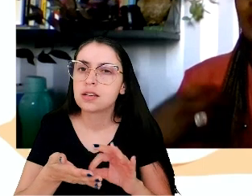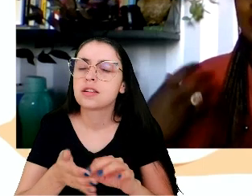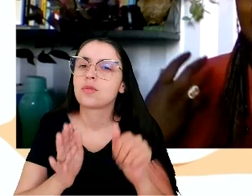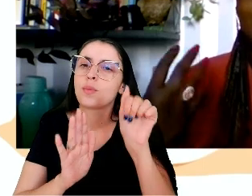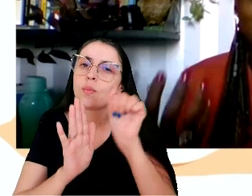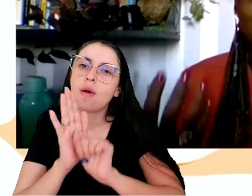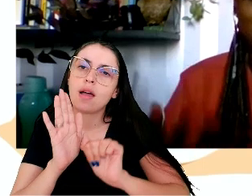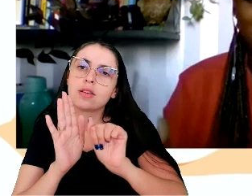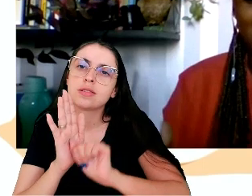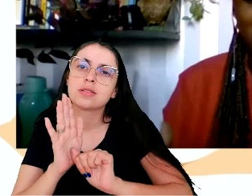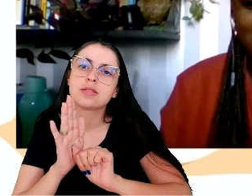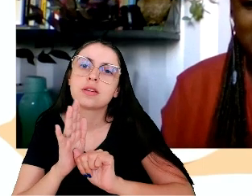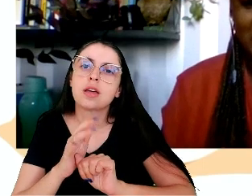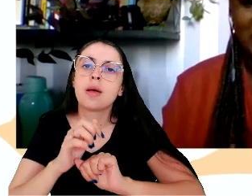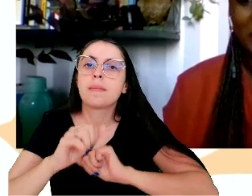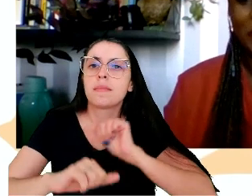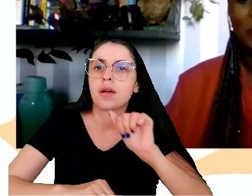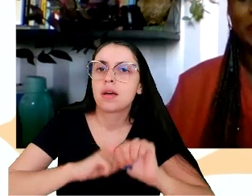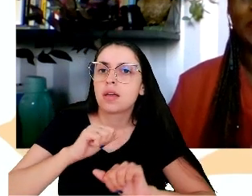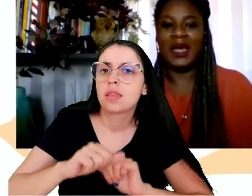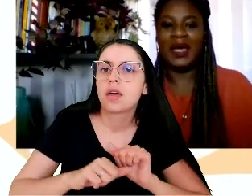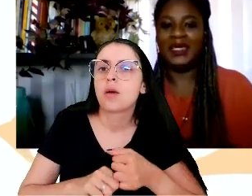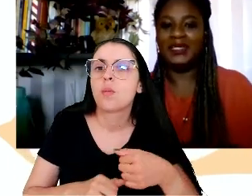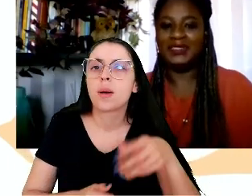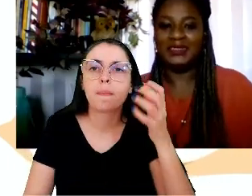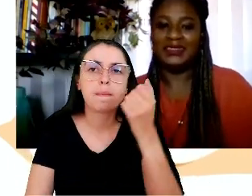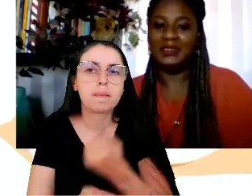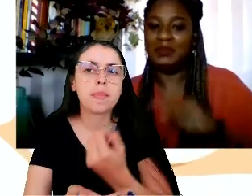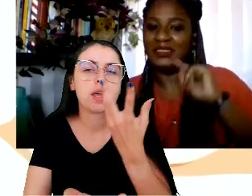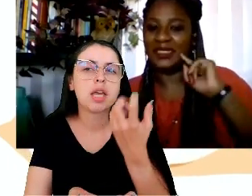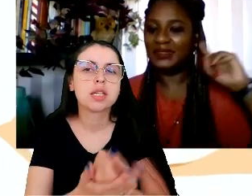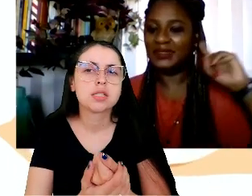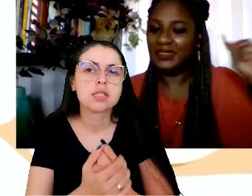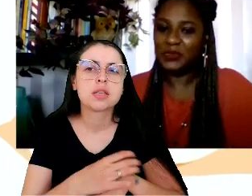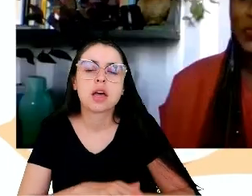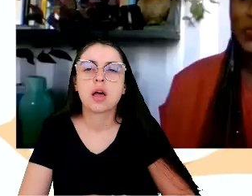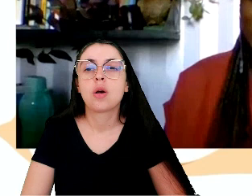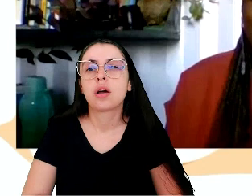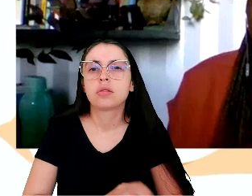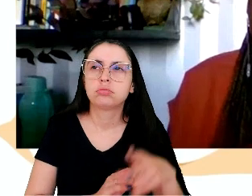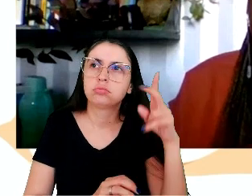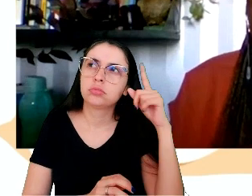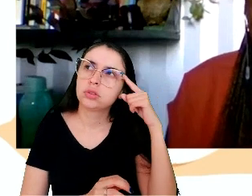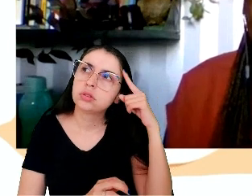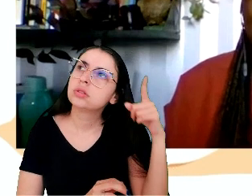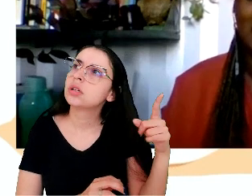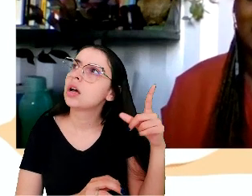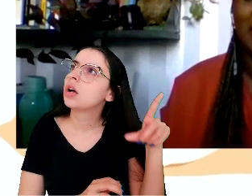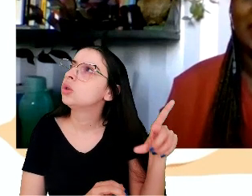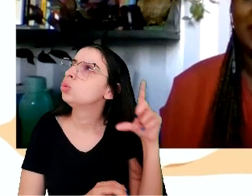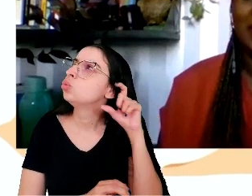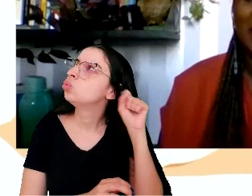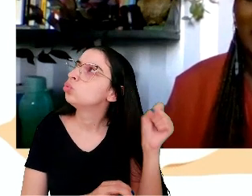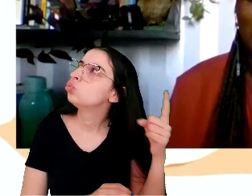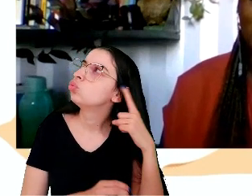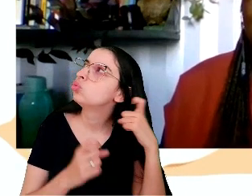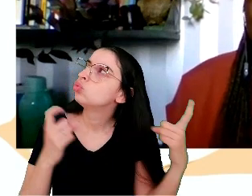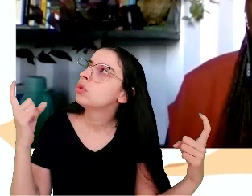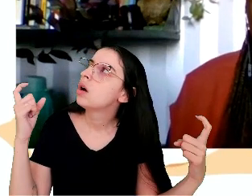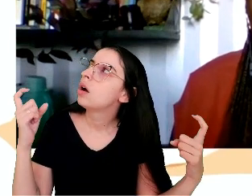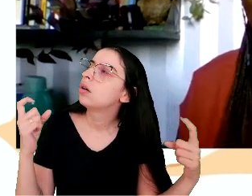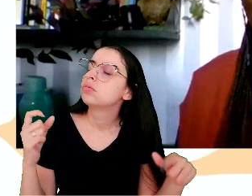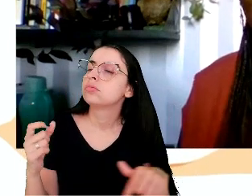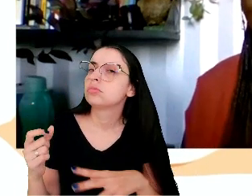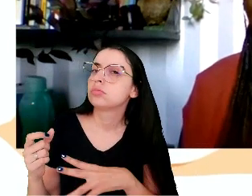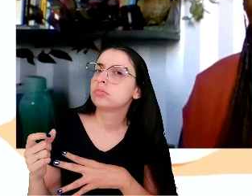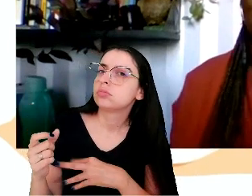artigo, redigir uma petição, ainda assim prestar atenção no som da criança que está